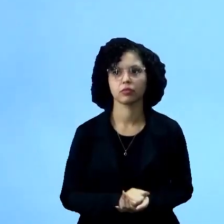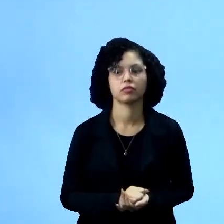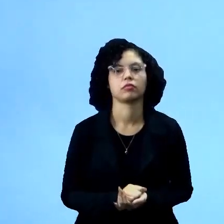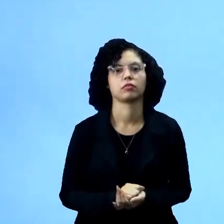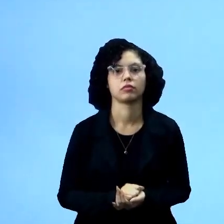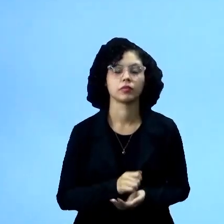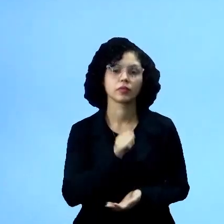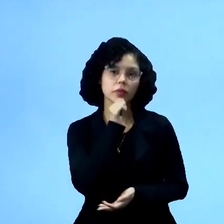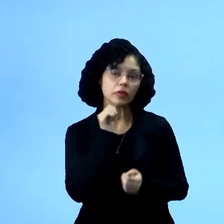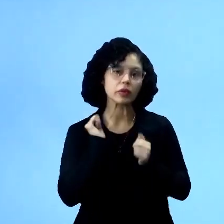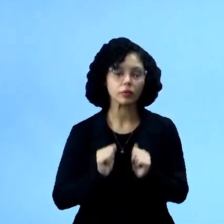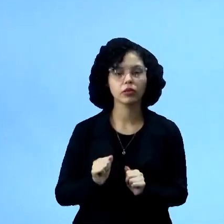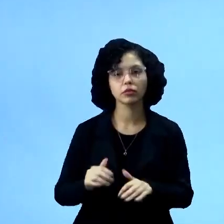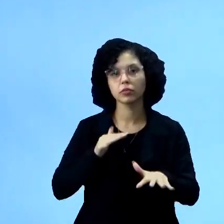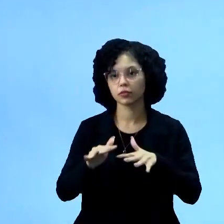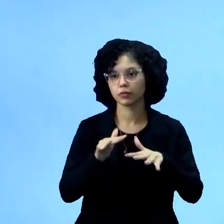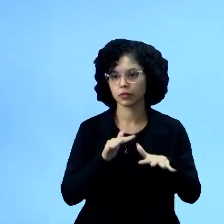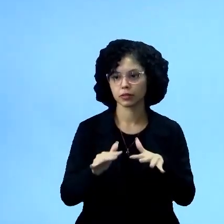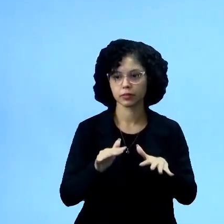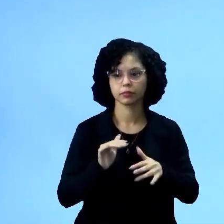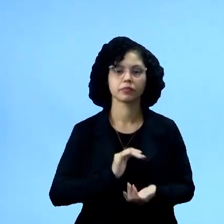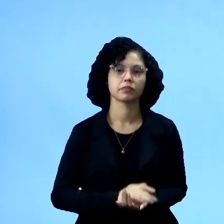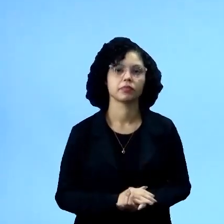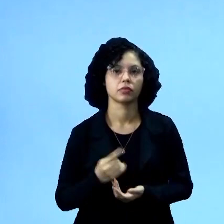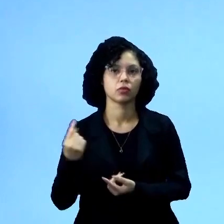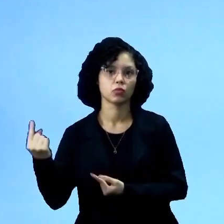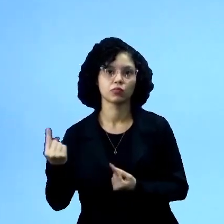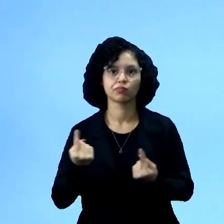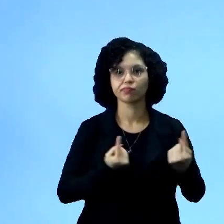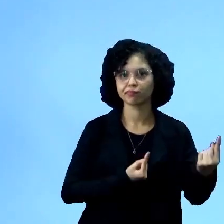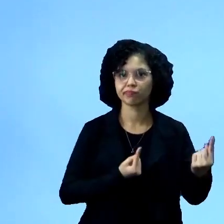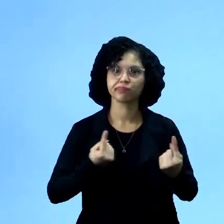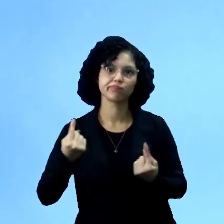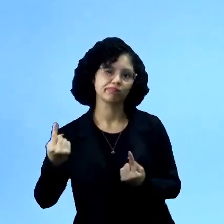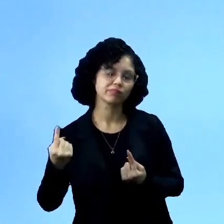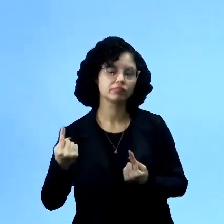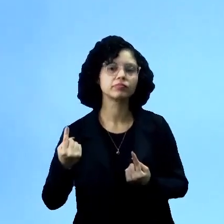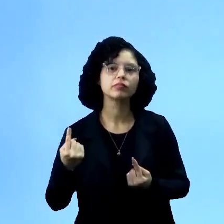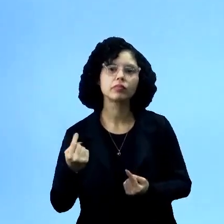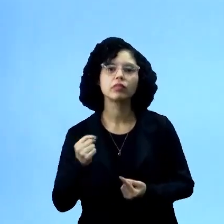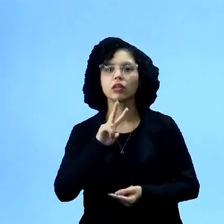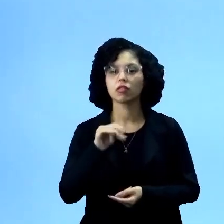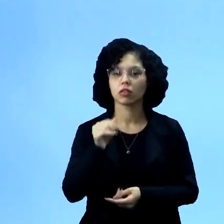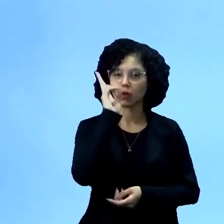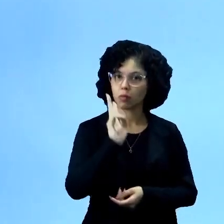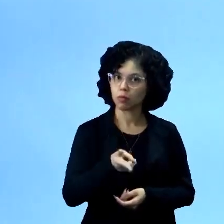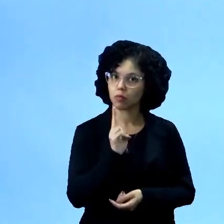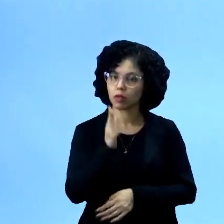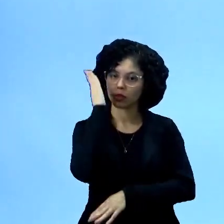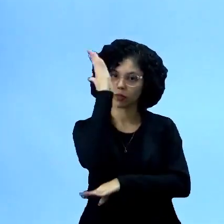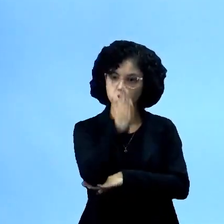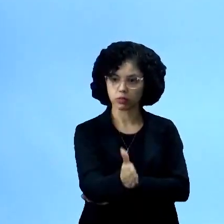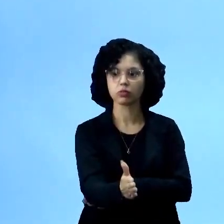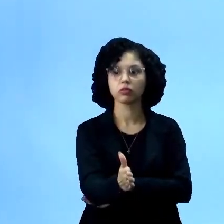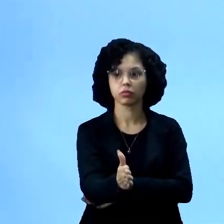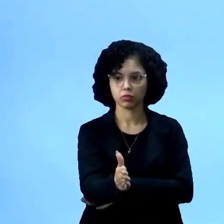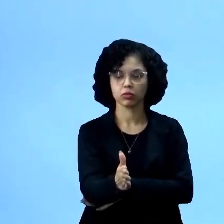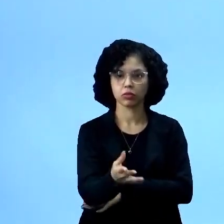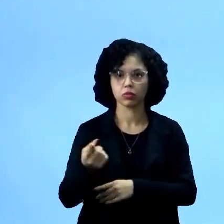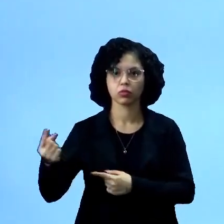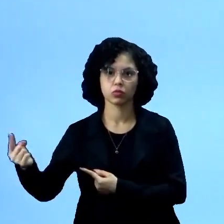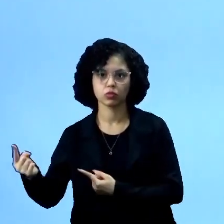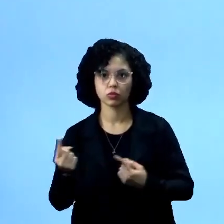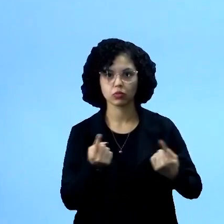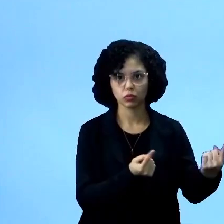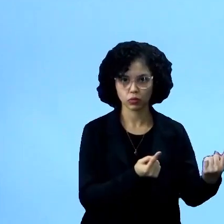tá? A gente pode movimentar ele de um lado para o outro, ou seja, ele vai no mesmo sentido de um lado